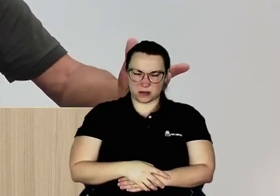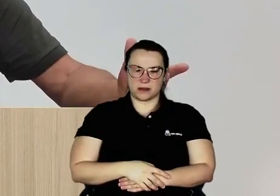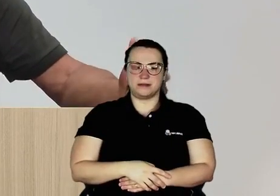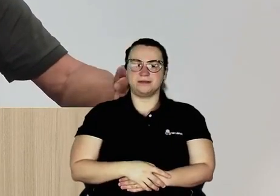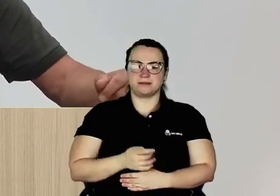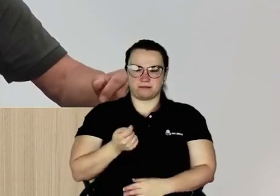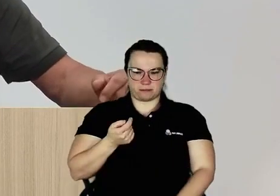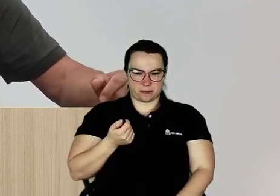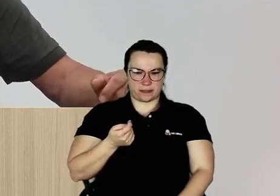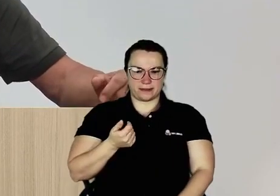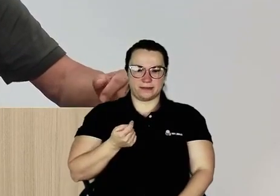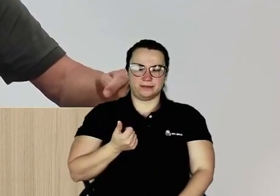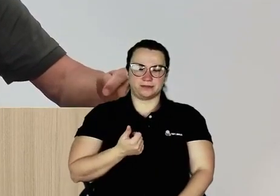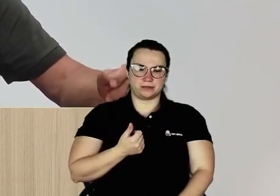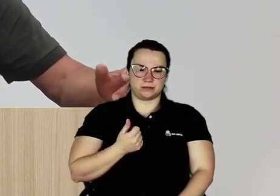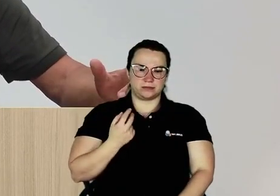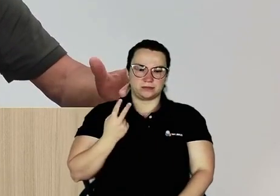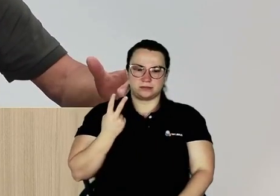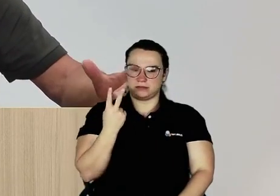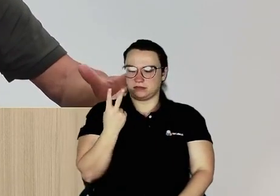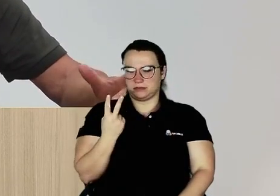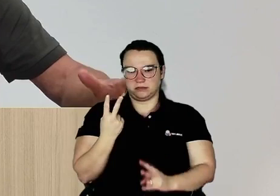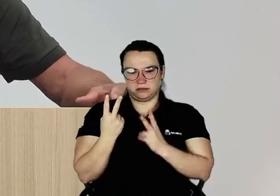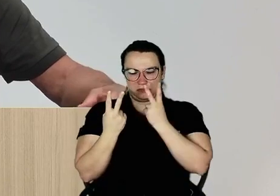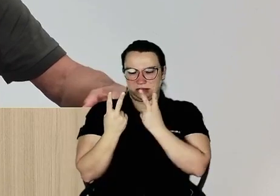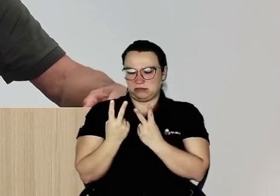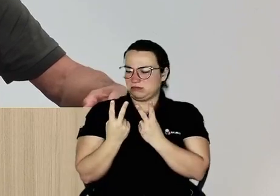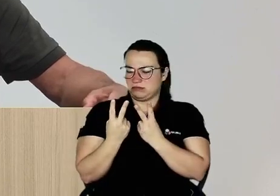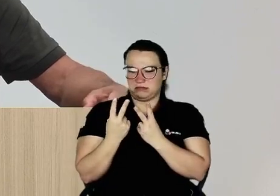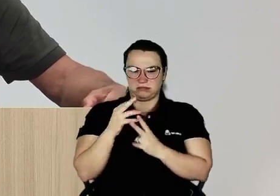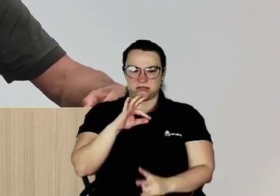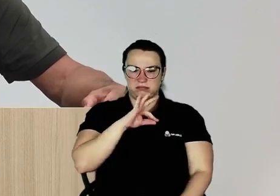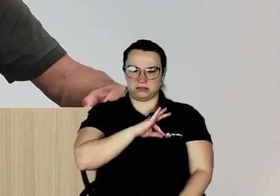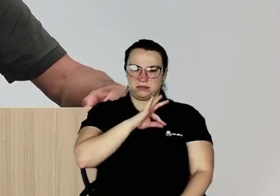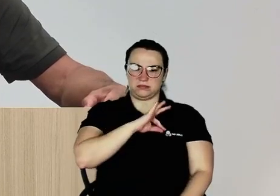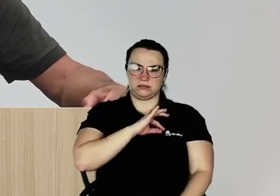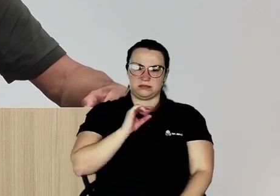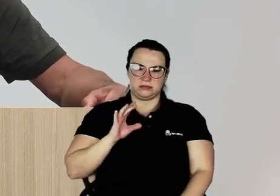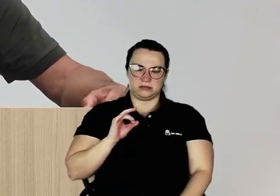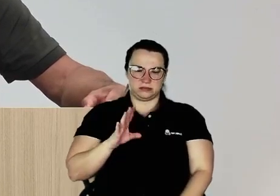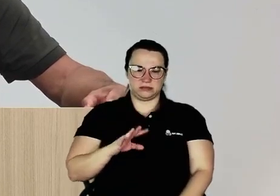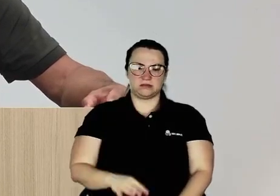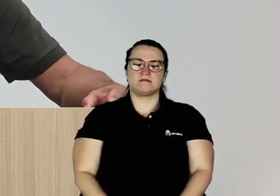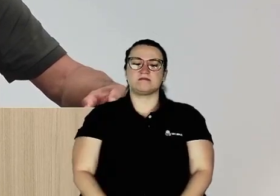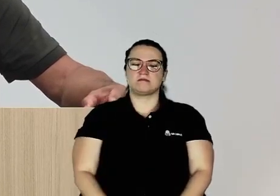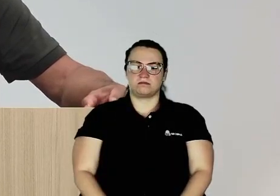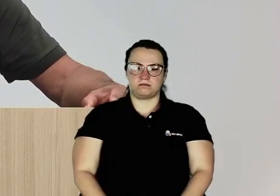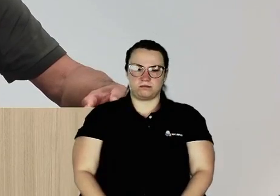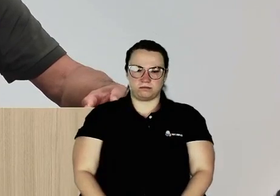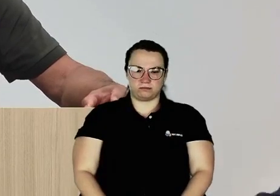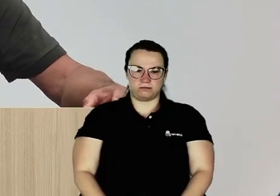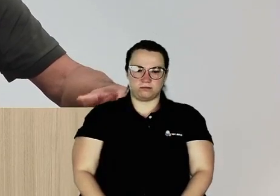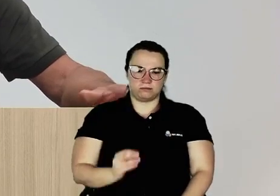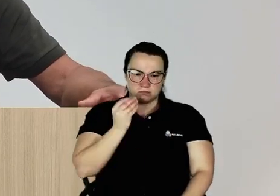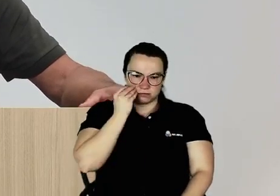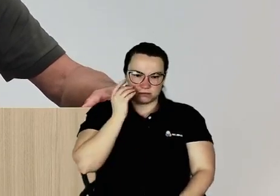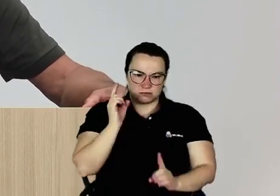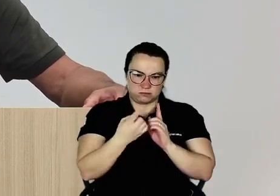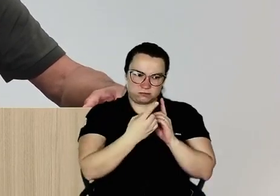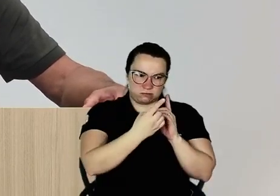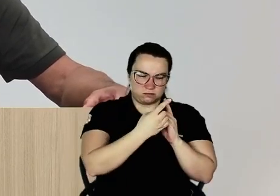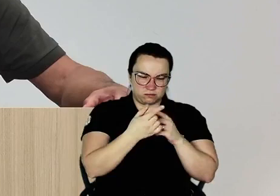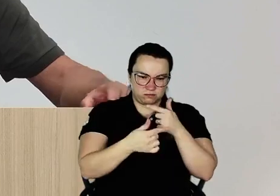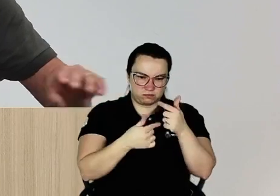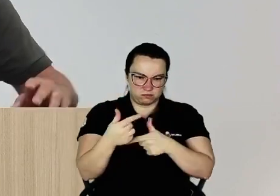Então, são uma dupla de policiais que tem que se desmancharem para poder atender essas ocorrências. Imagina os